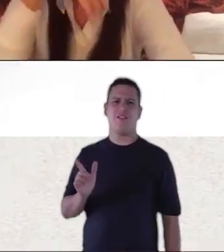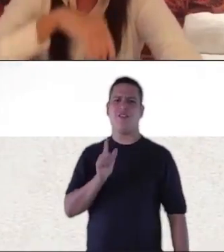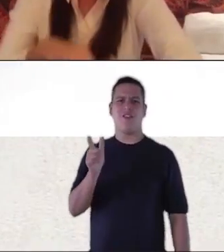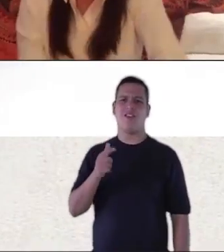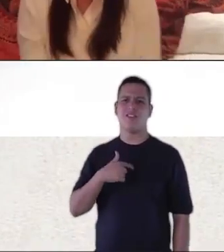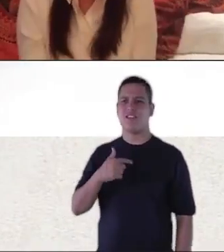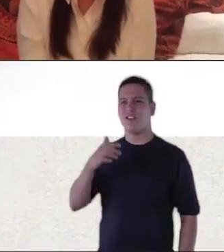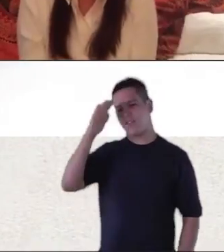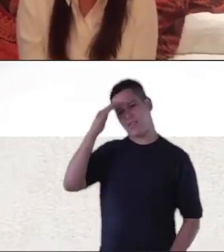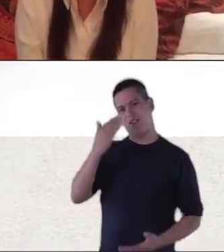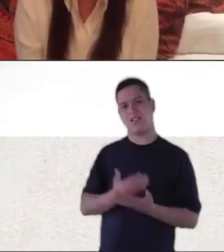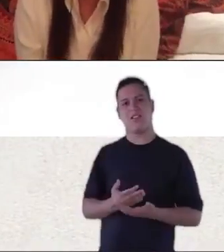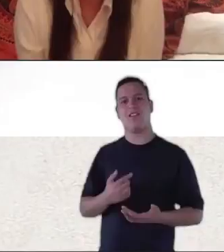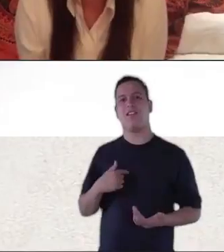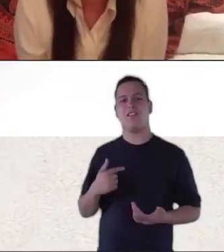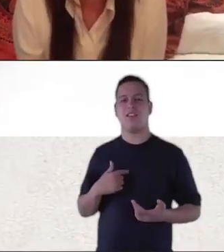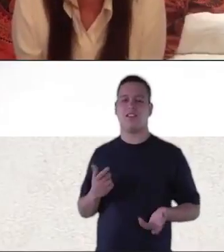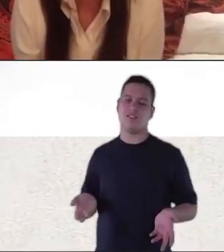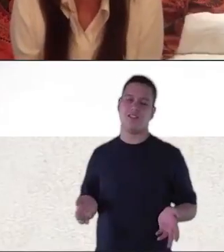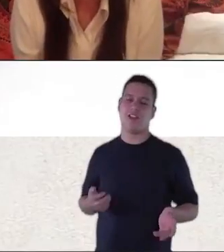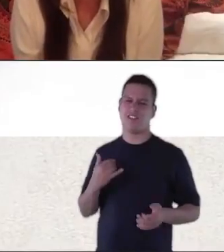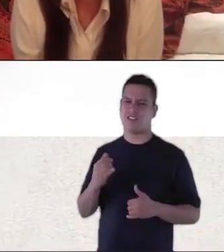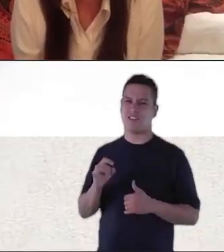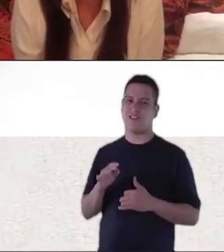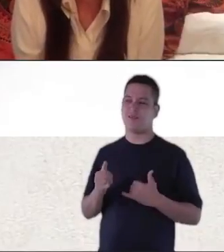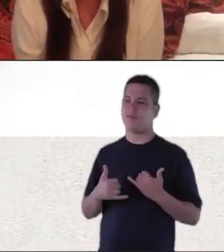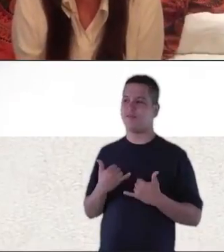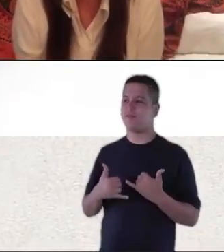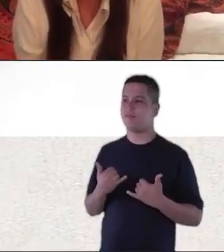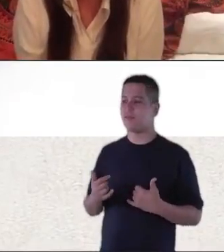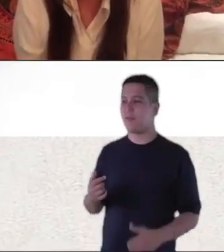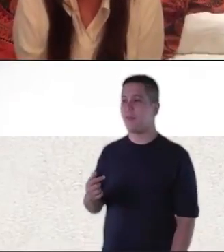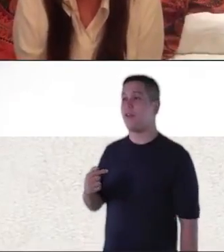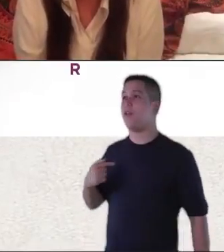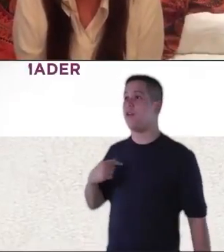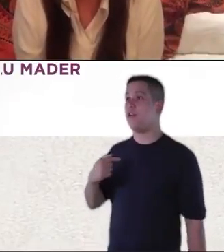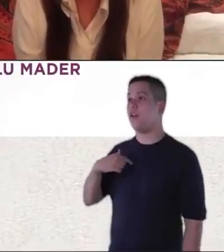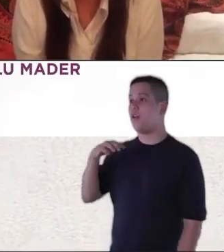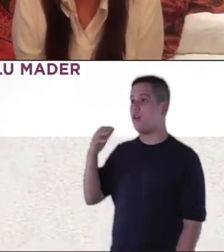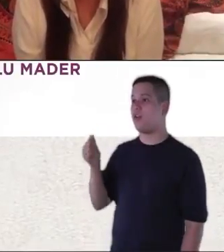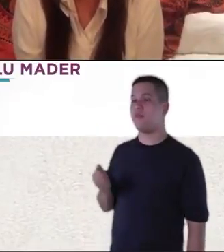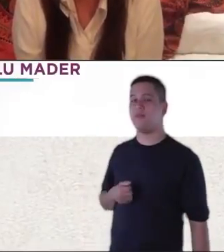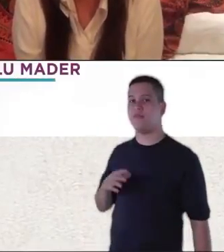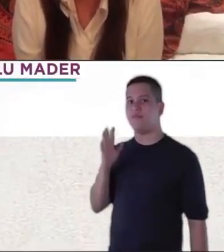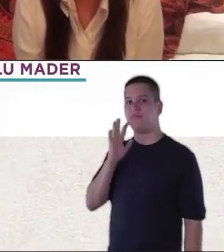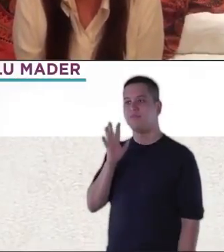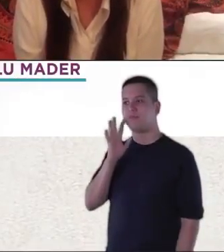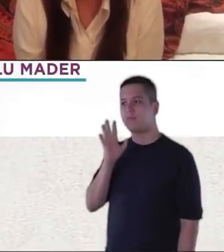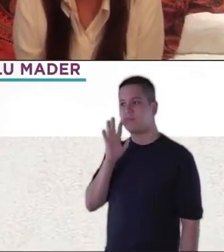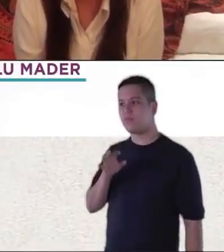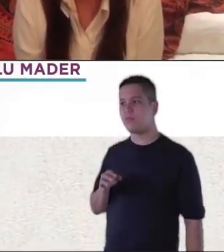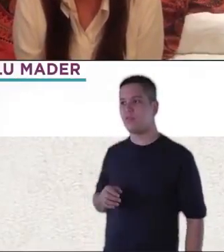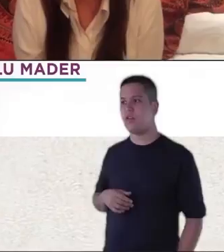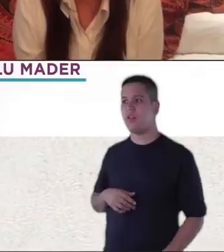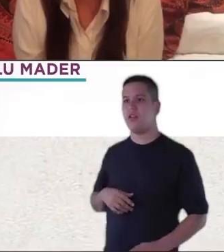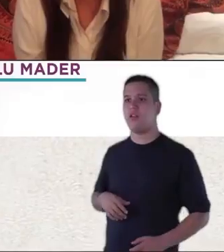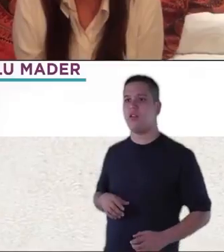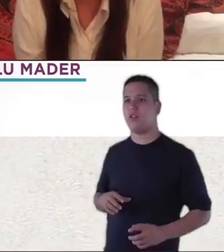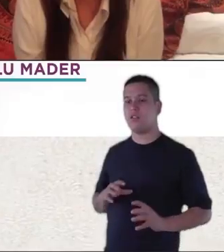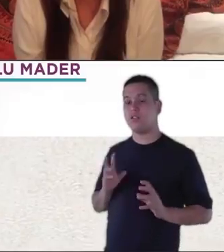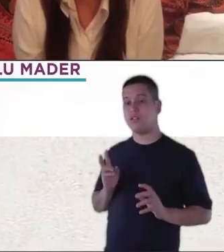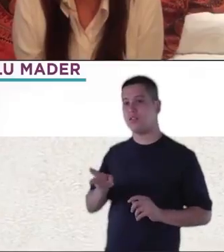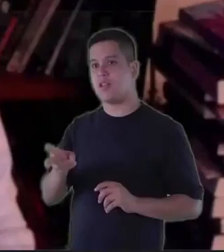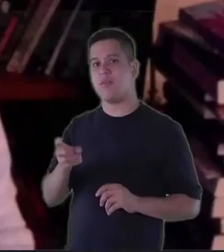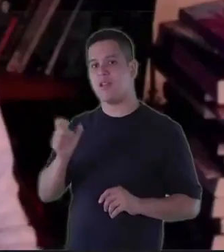bom. Não, mas só uma coisa. Deixa eu só falar uma coisa. Eu acho muito legal. Eu acho que os